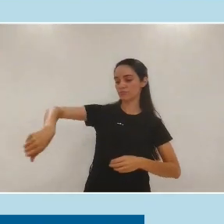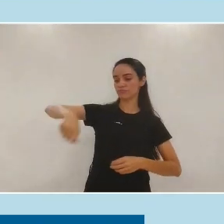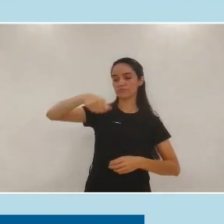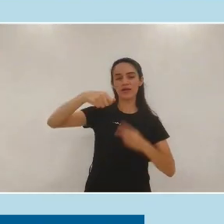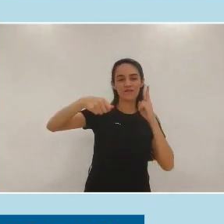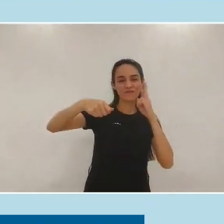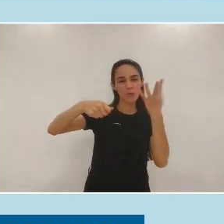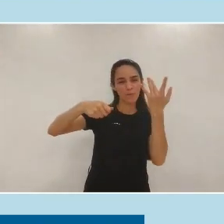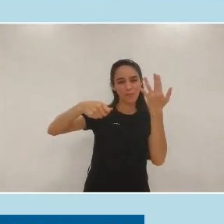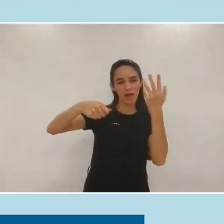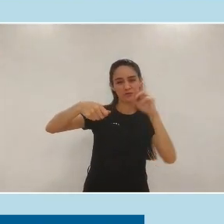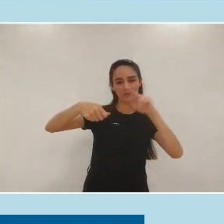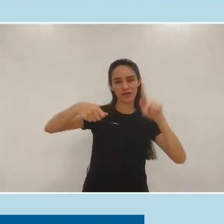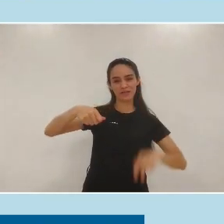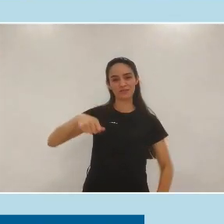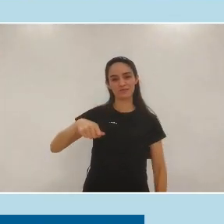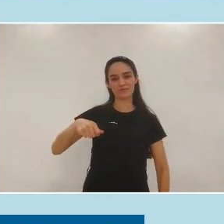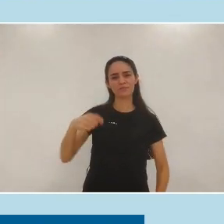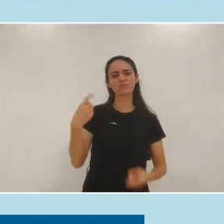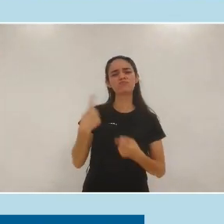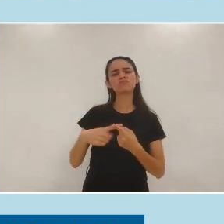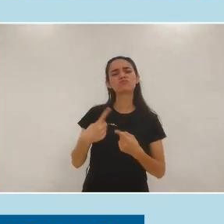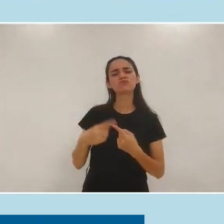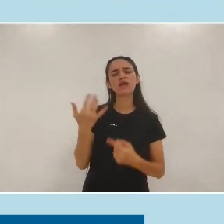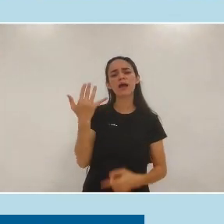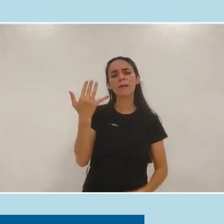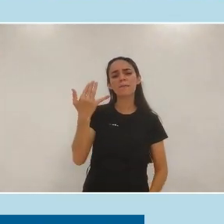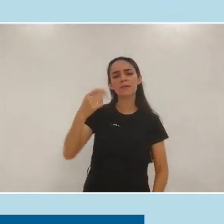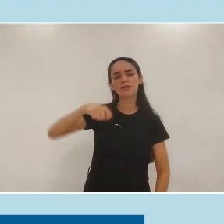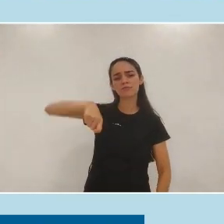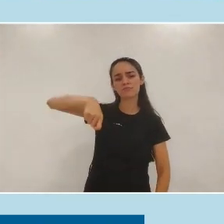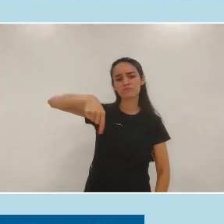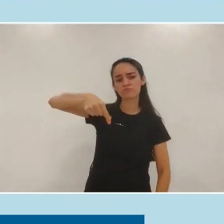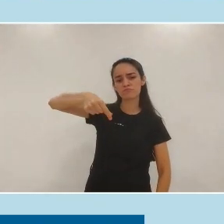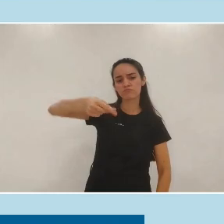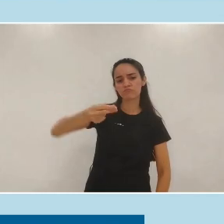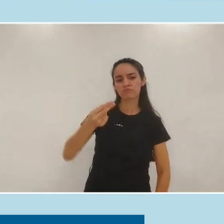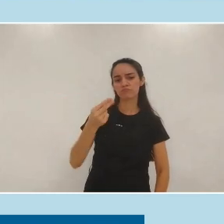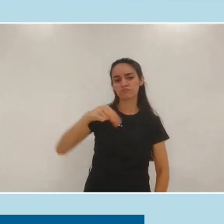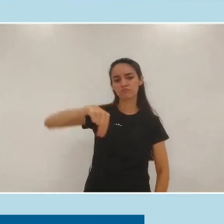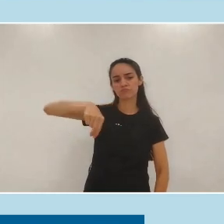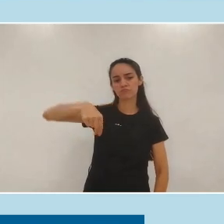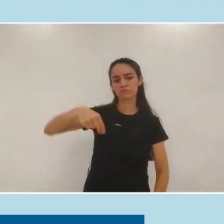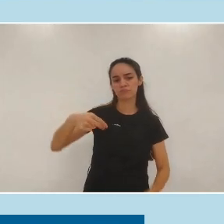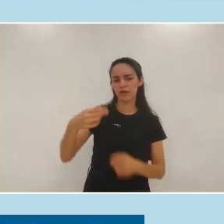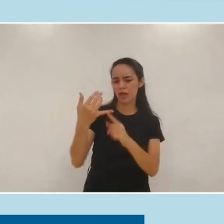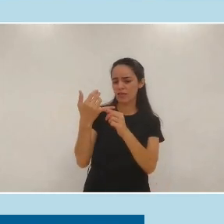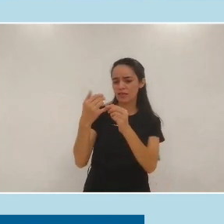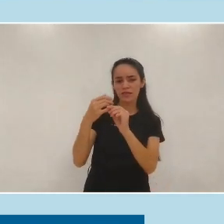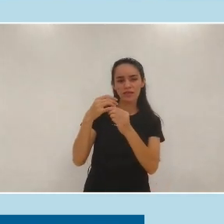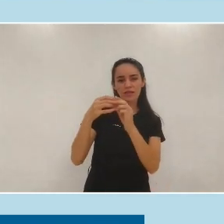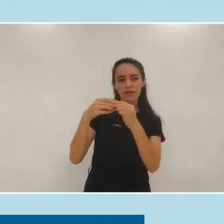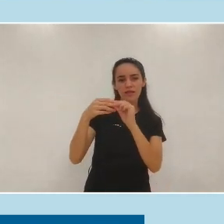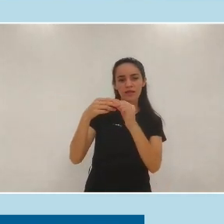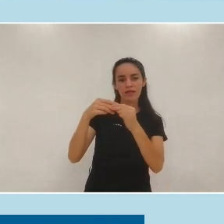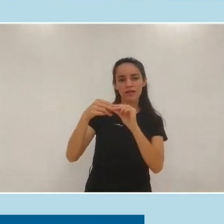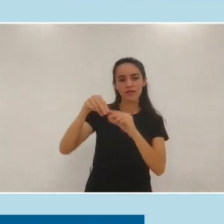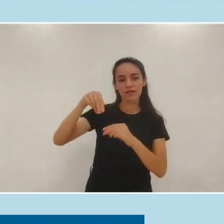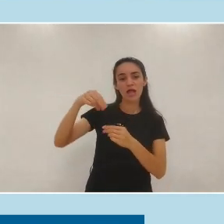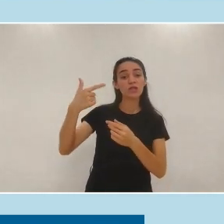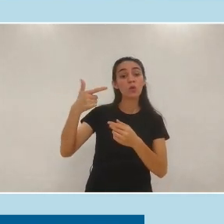torto? Por que que meu dedo é torto? Ó, o meu dedo é torto porque eu não tenho estrutura, eu não